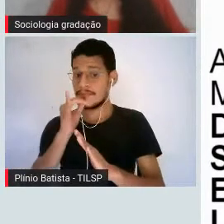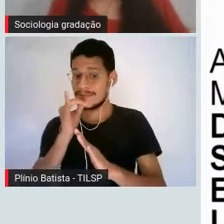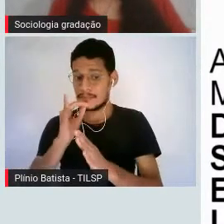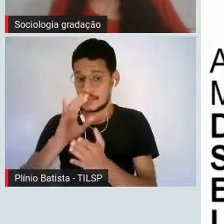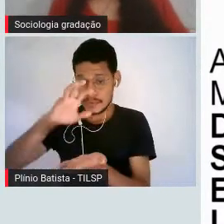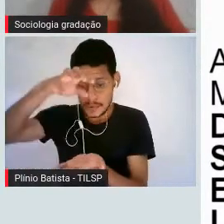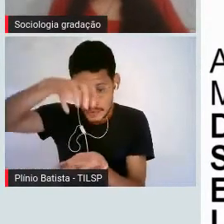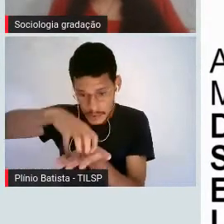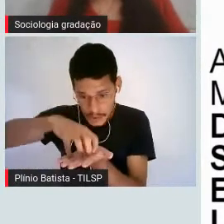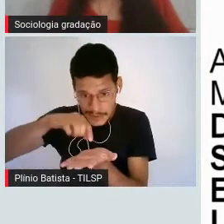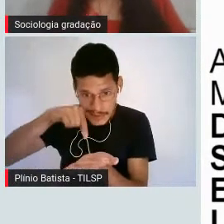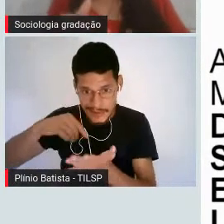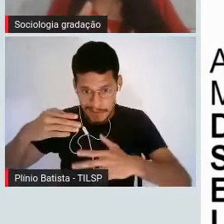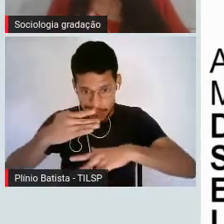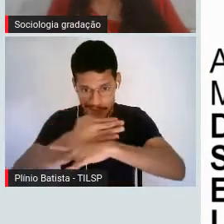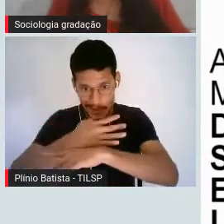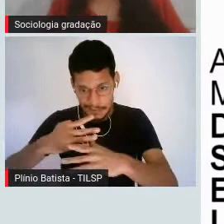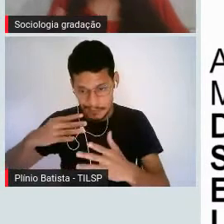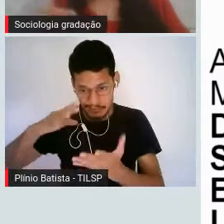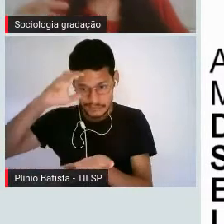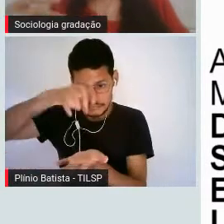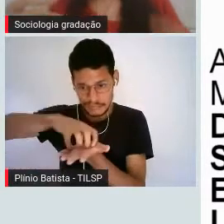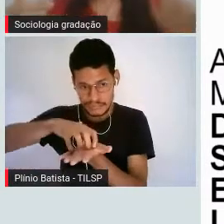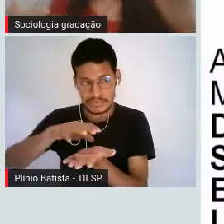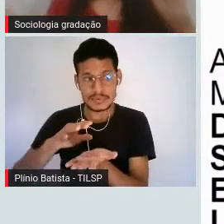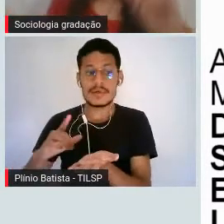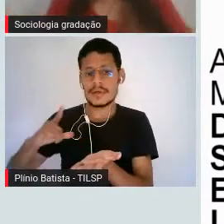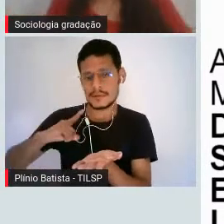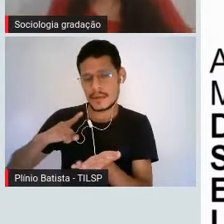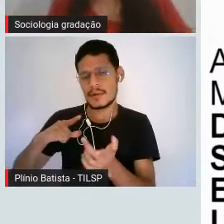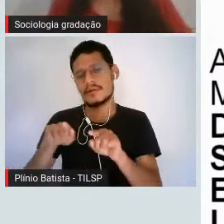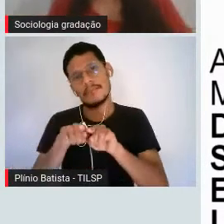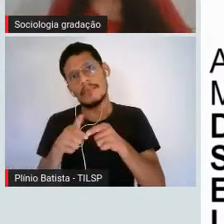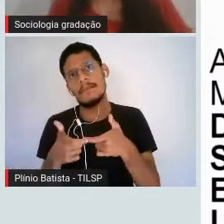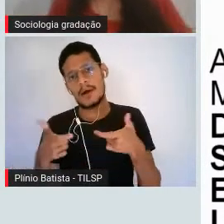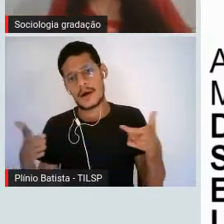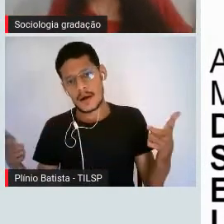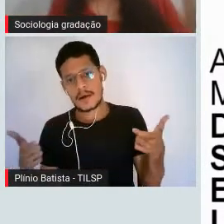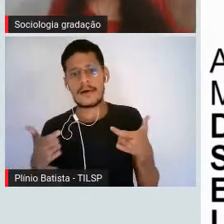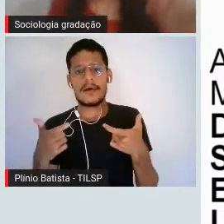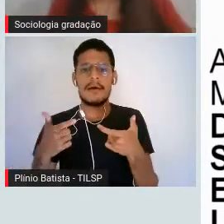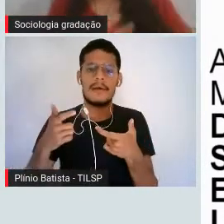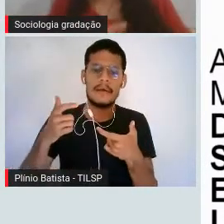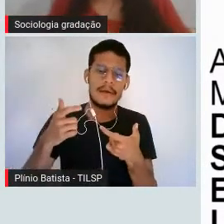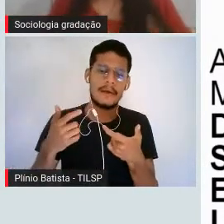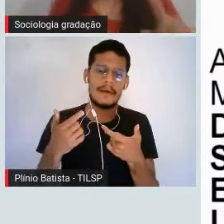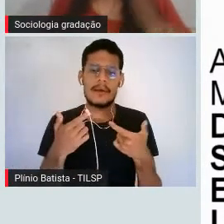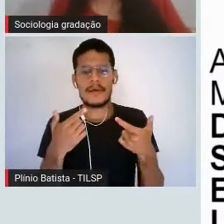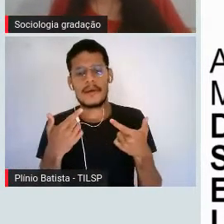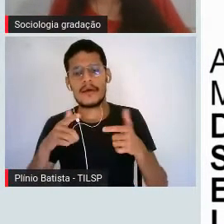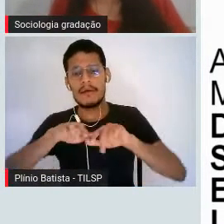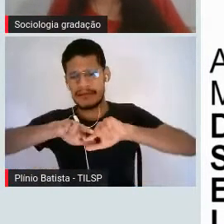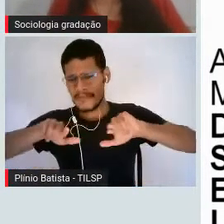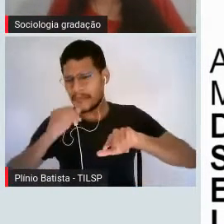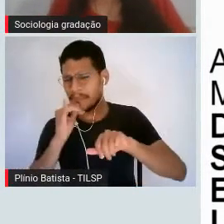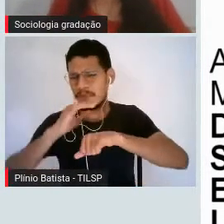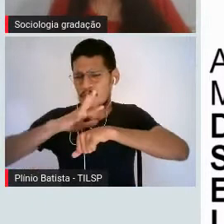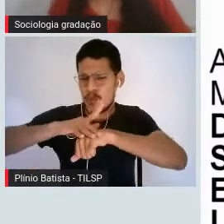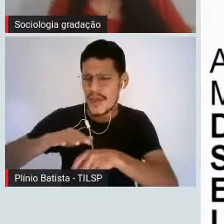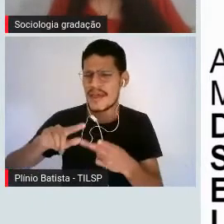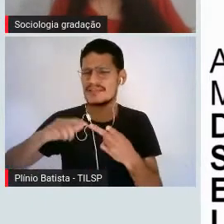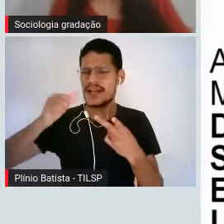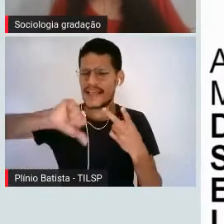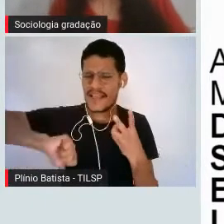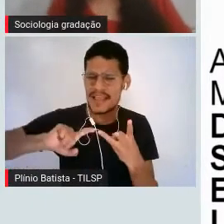as pessoas, por isso que tem aumento de criminalidade, os surtos de cólera, violência, alcoolismo,